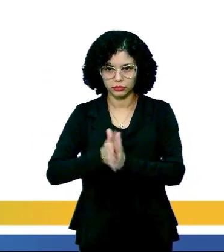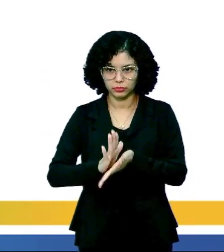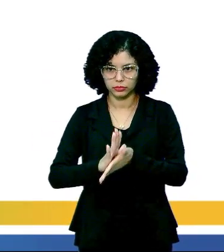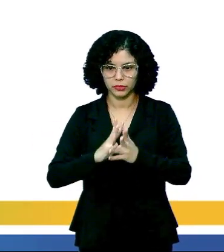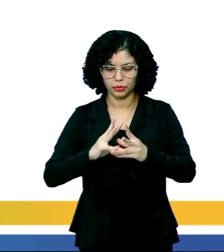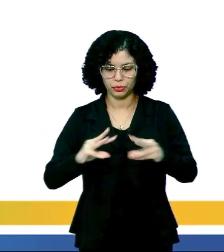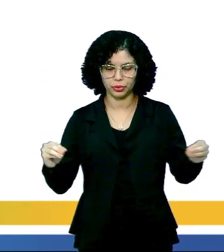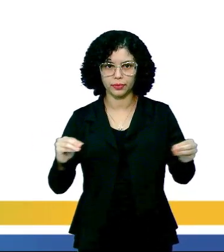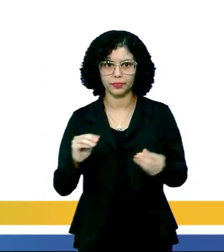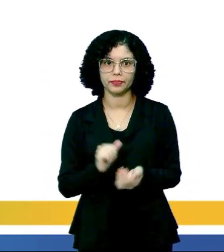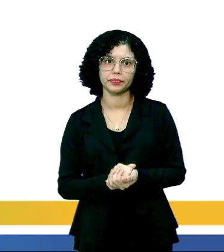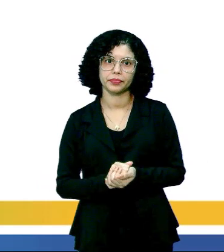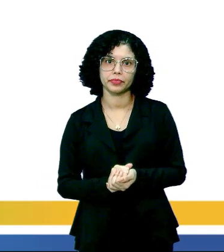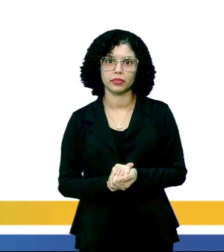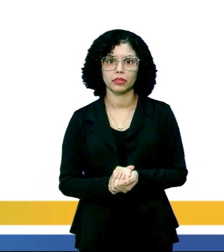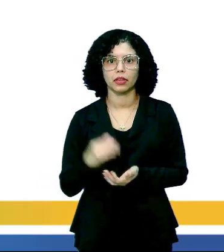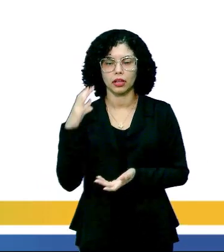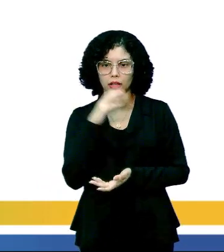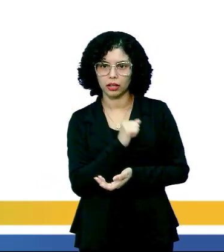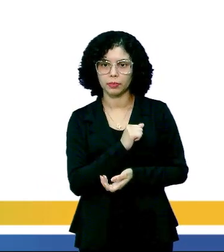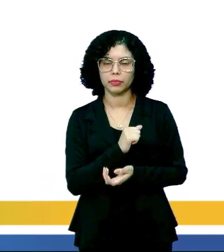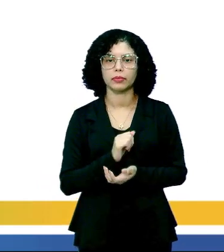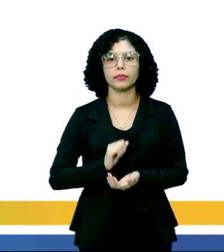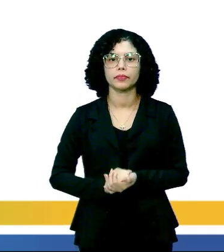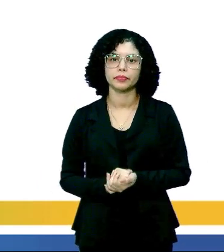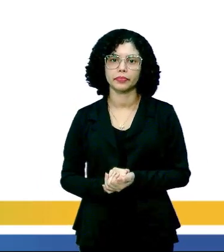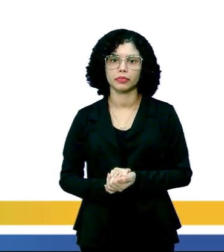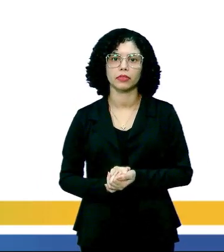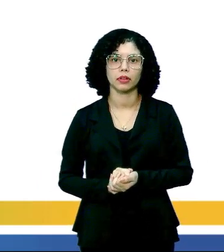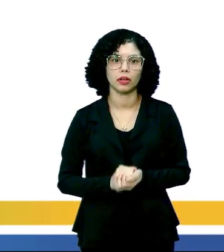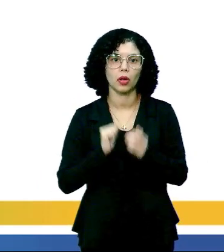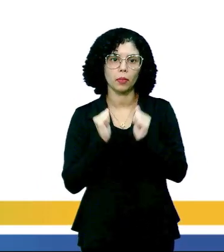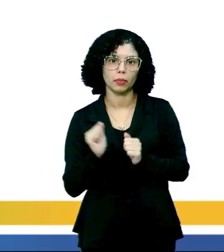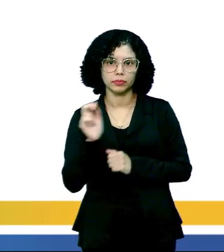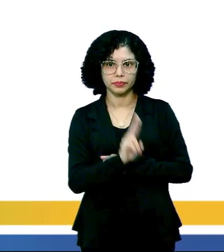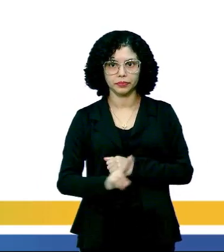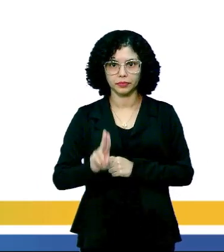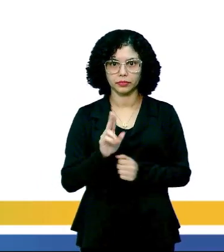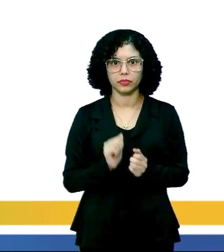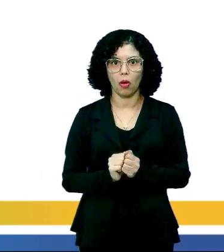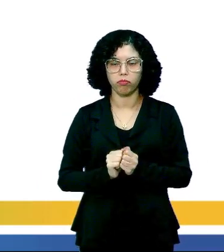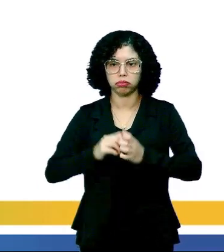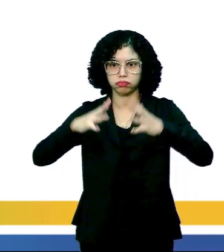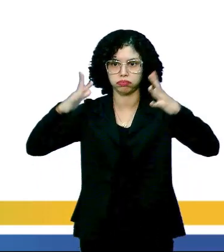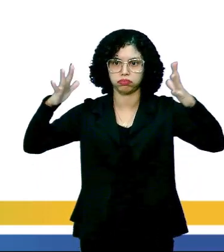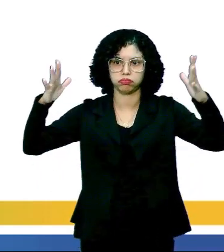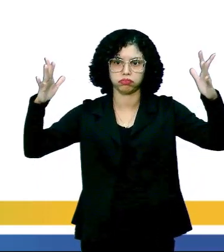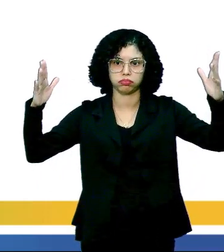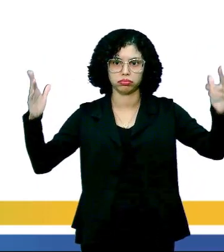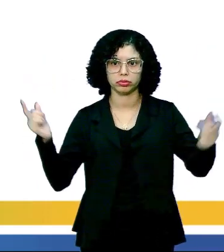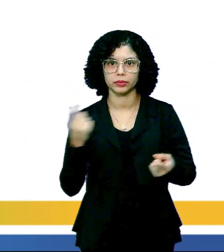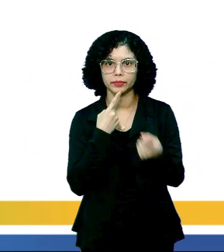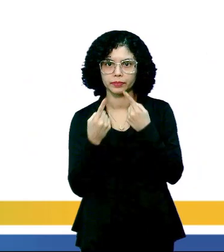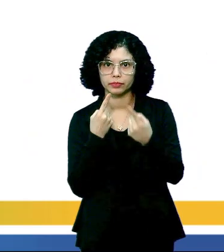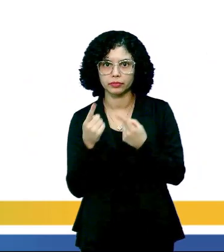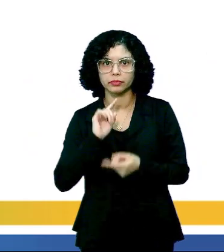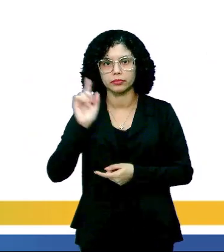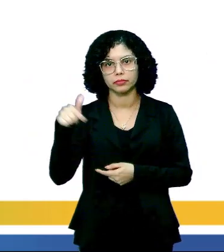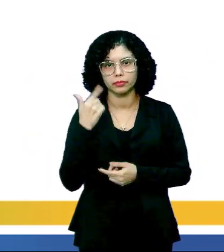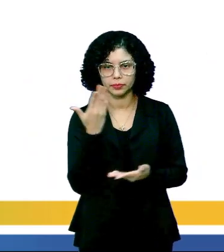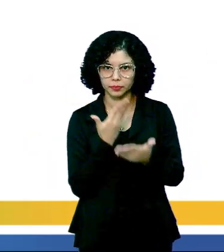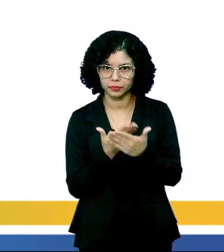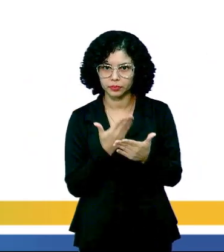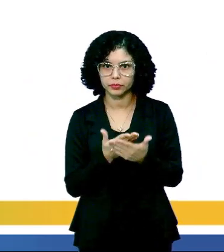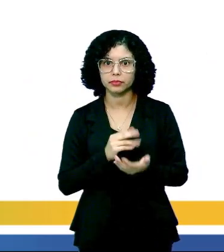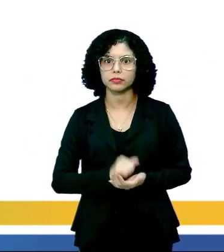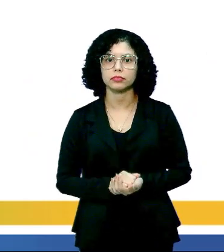deixar que o alimento ele apodreça com muita facilidade. A radiação pode ser utilizada em bombas atômicas, que é o que nós vamos conversar na nossa